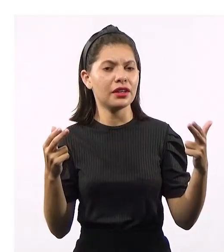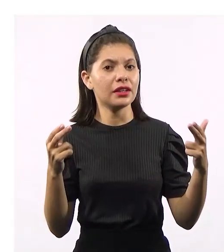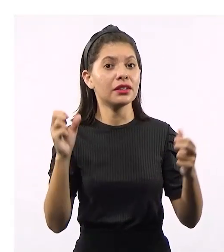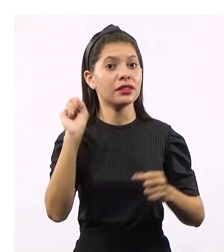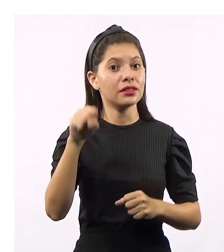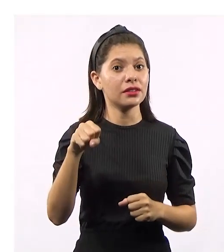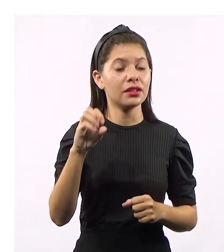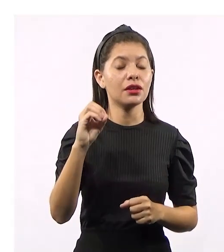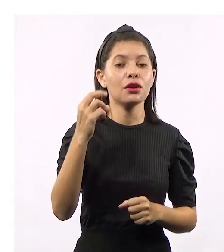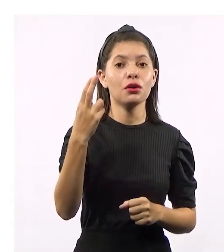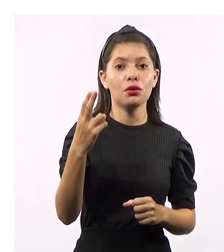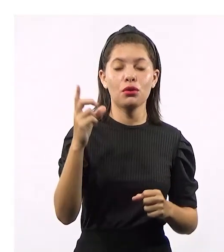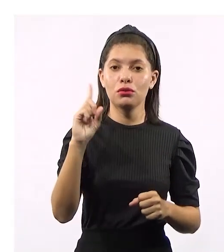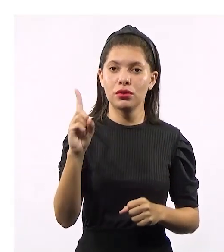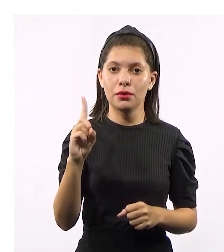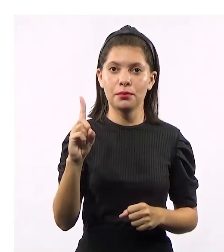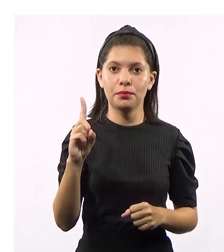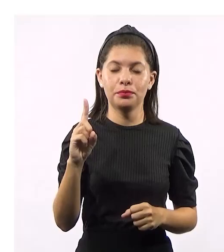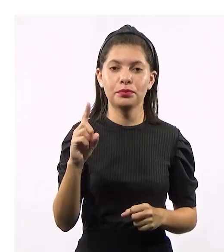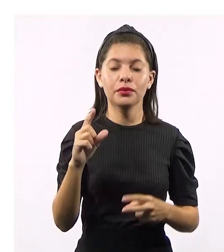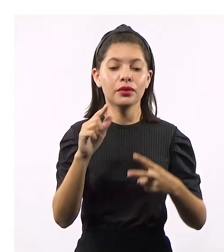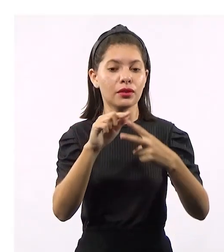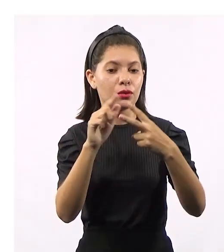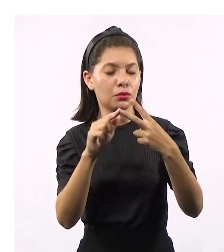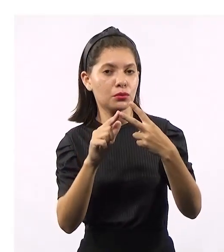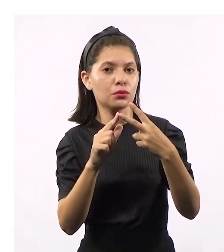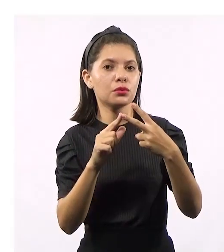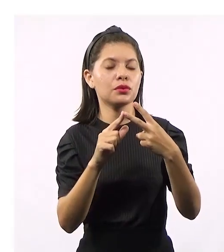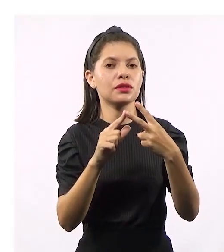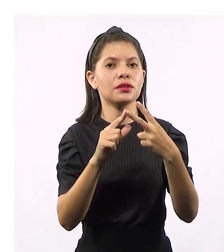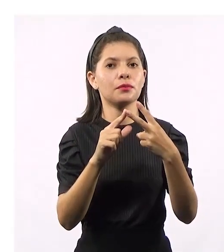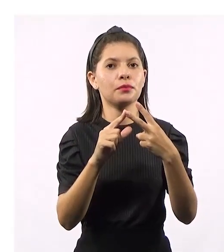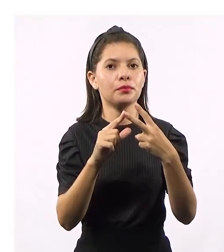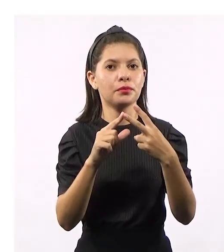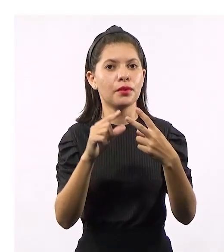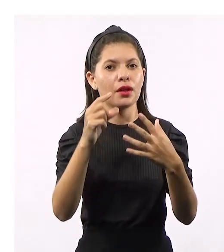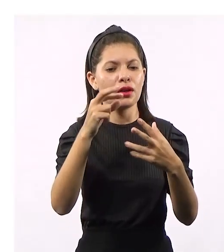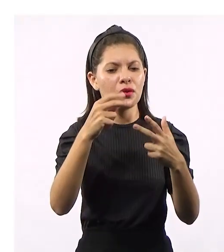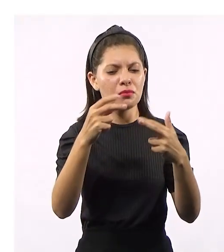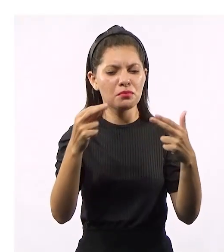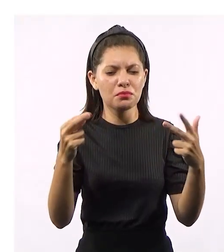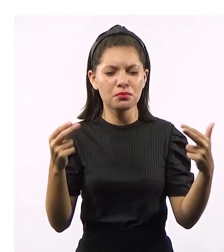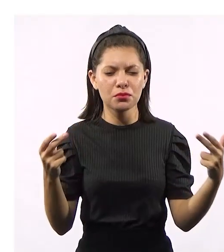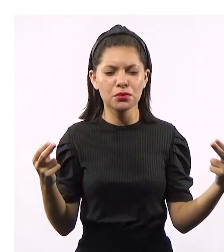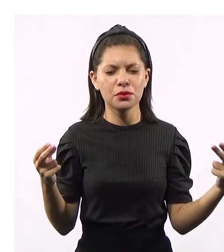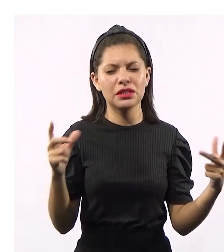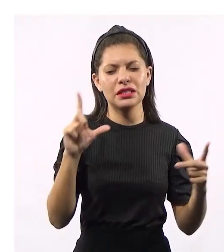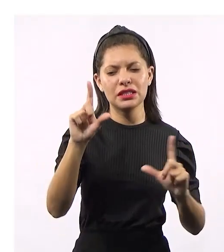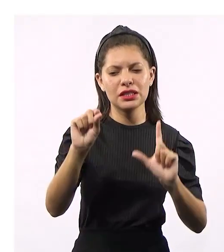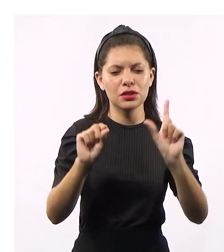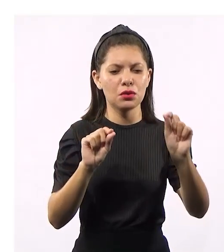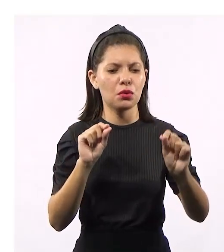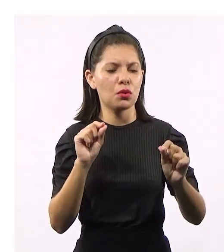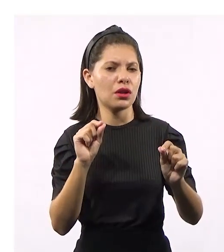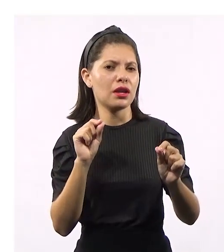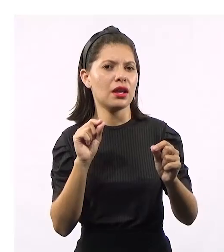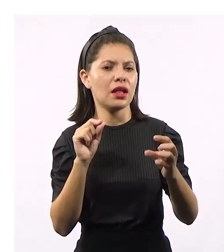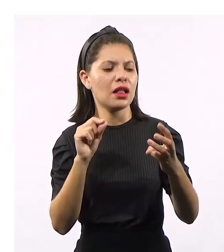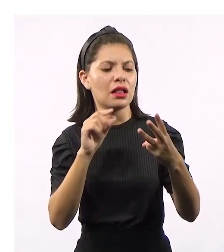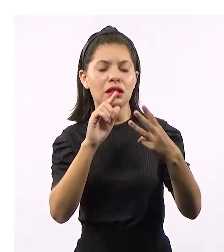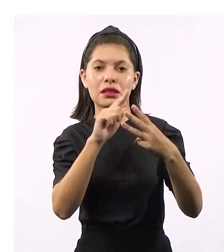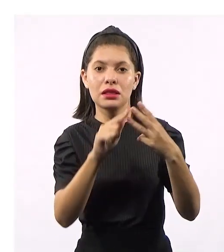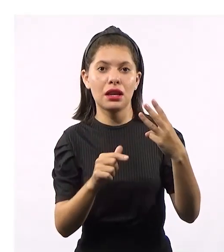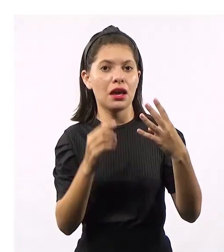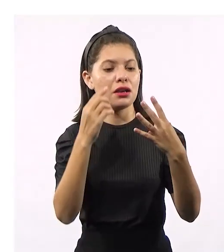binária. Apenas duas alternativas. Pode ser de múltipla escolha, e aí eu vou ter então mais de 2